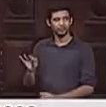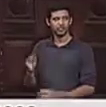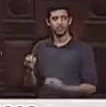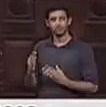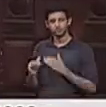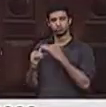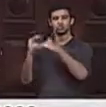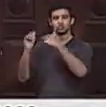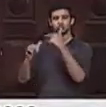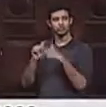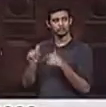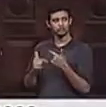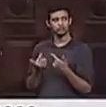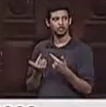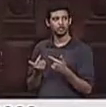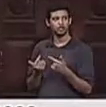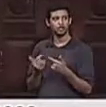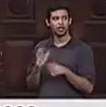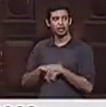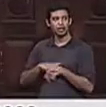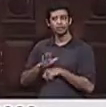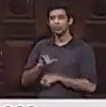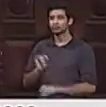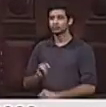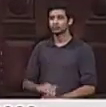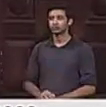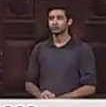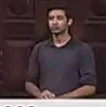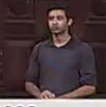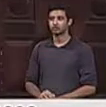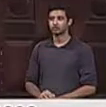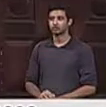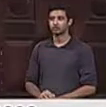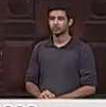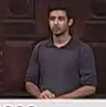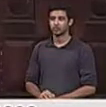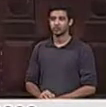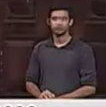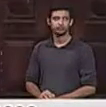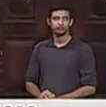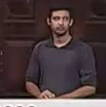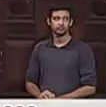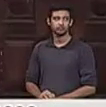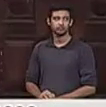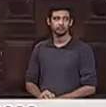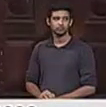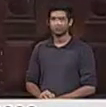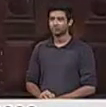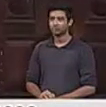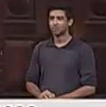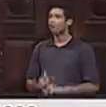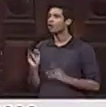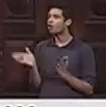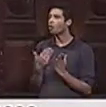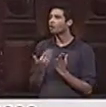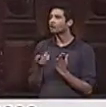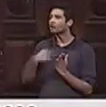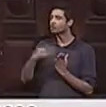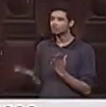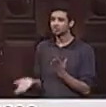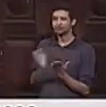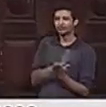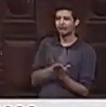o seu trabalho, concluindo mais ainda dizendo o seguinte: como poderemos virar a página da